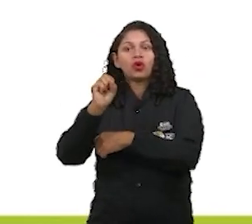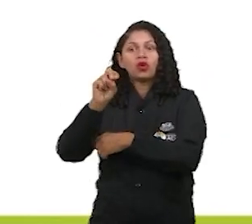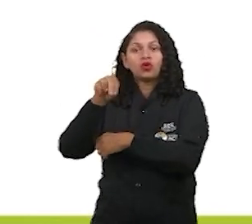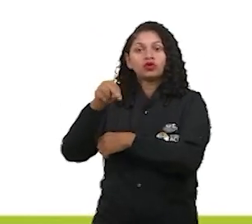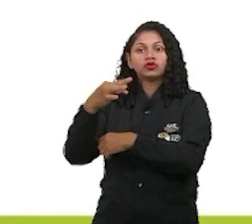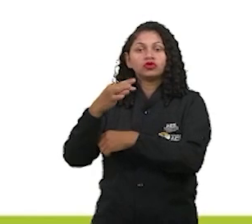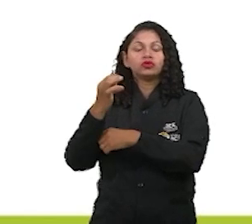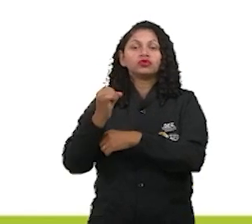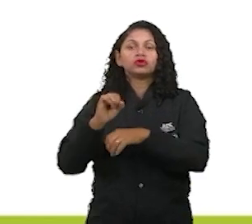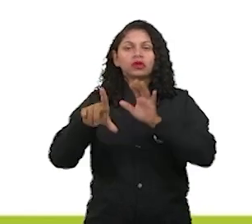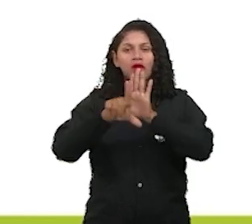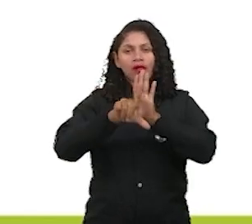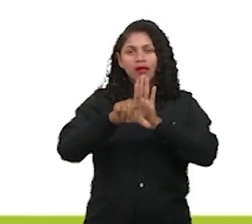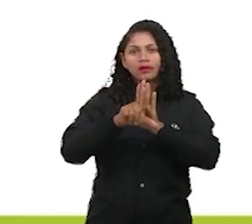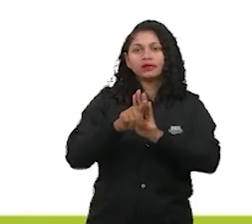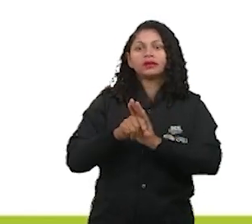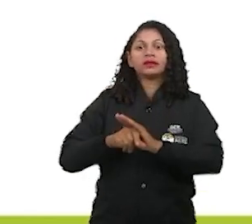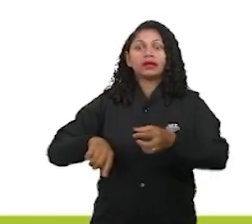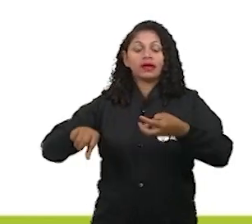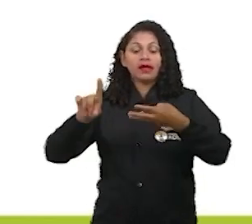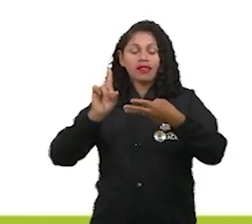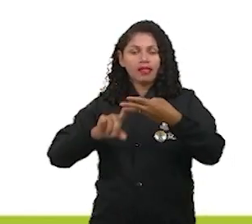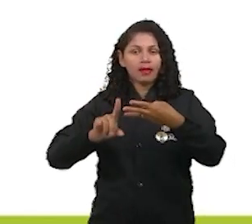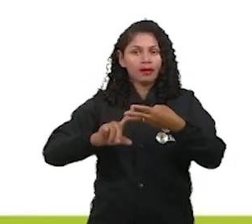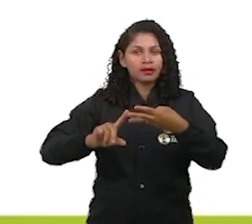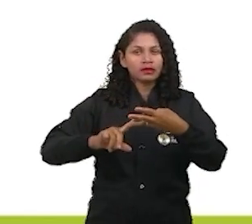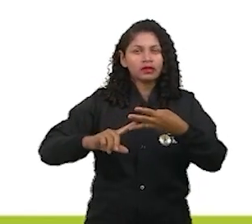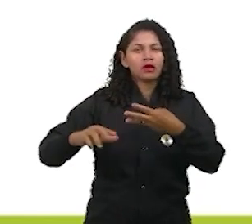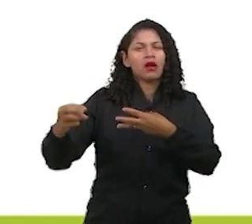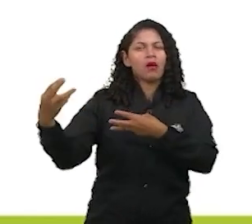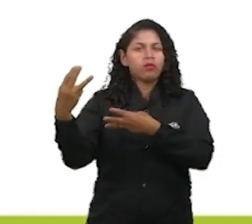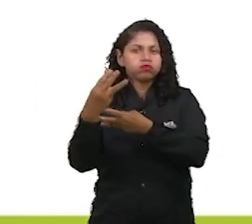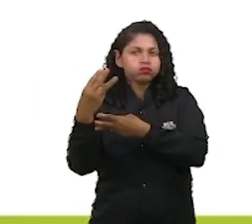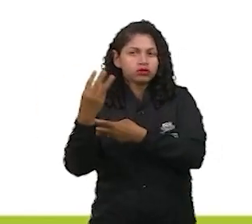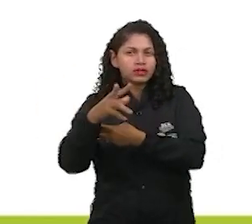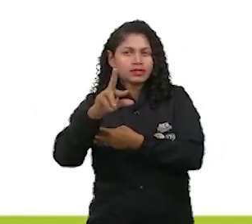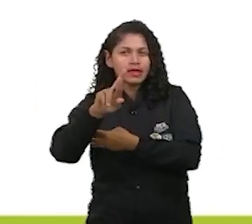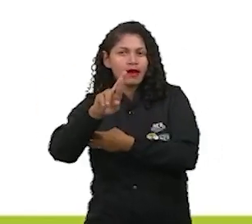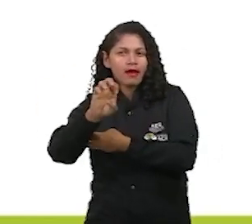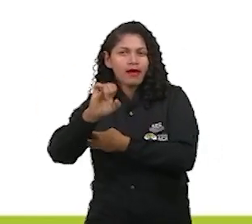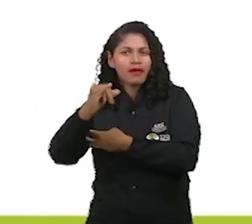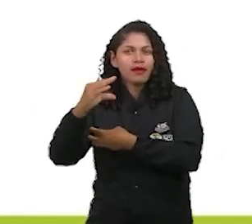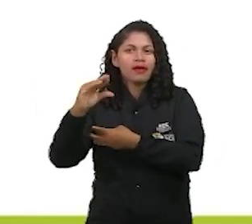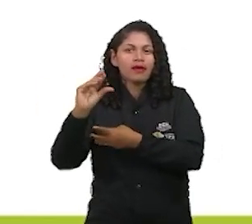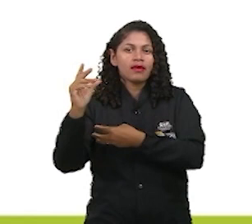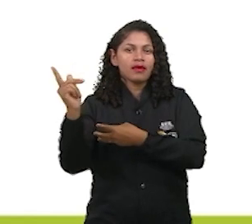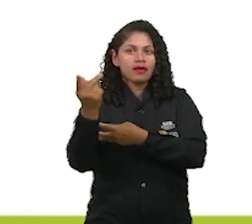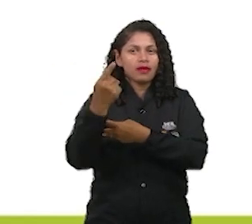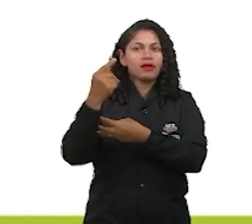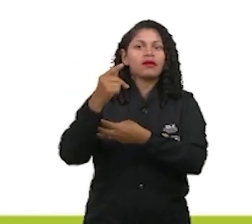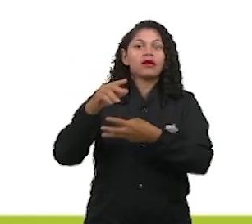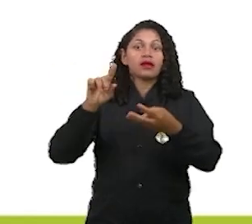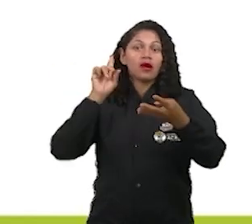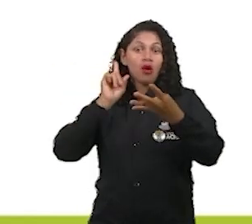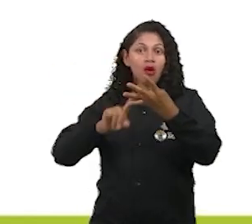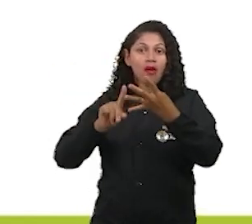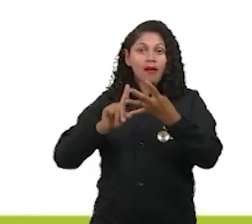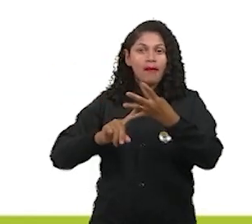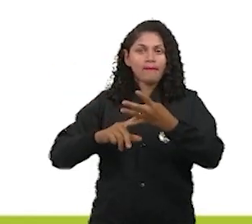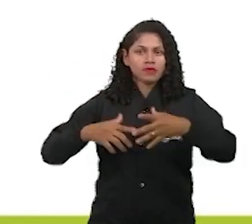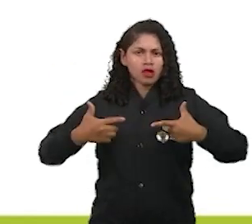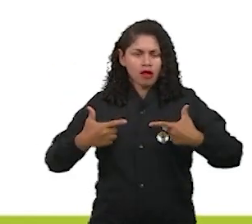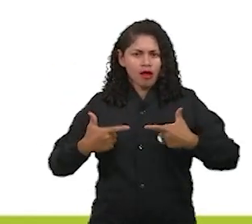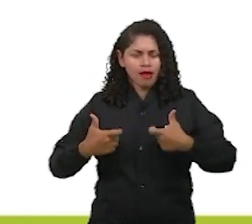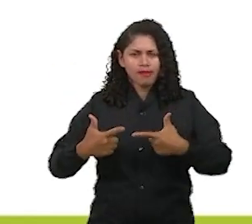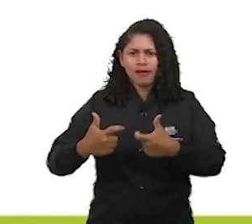o Terceiro Reich, que é Hitler, os campos de concentração, Guerra Civil Espanhola, que inclusive Pablo Picasso, ele